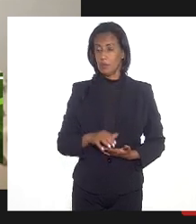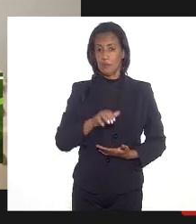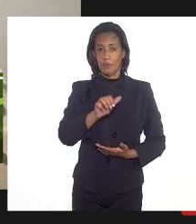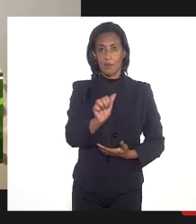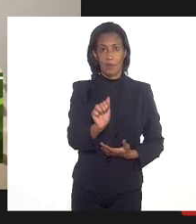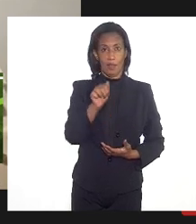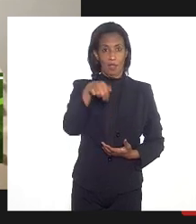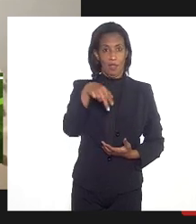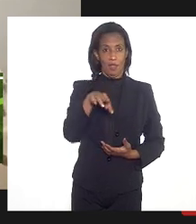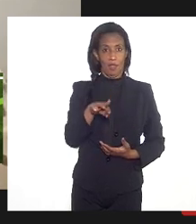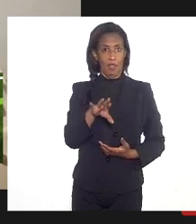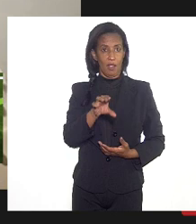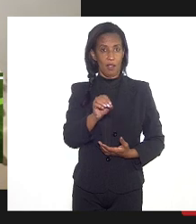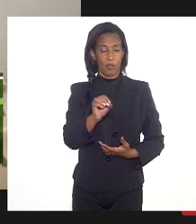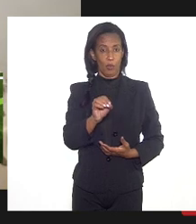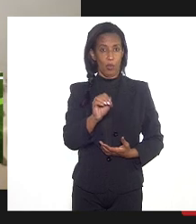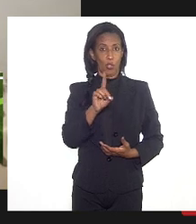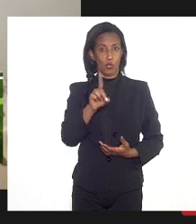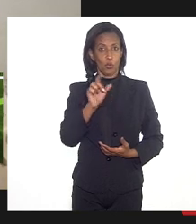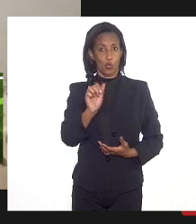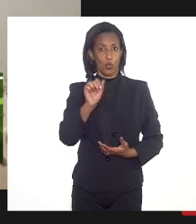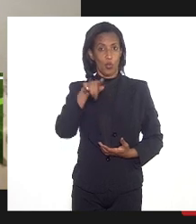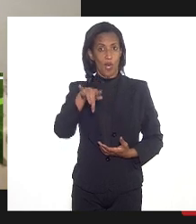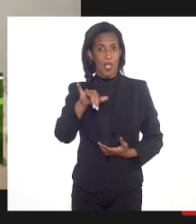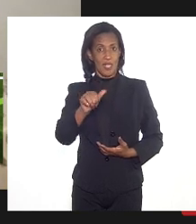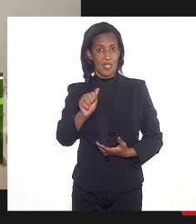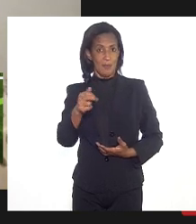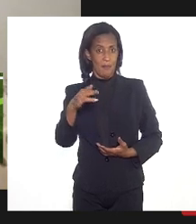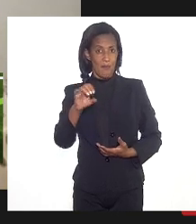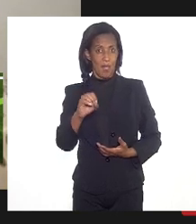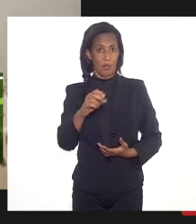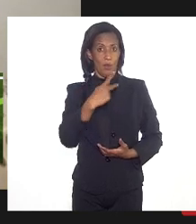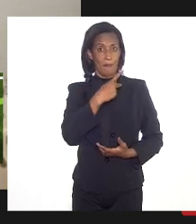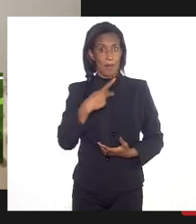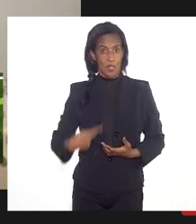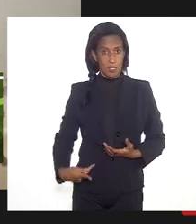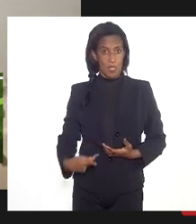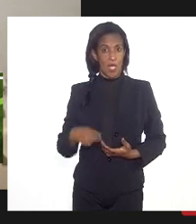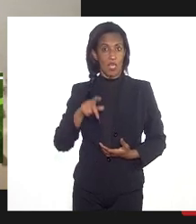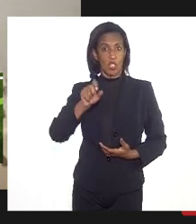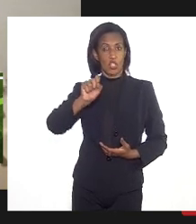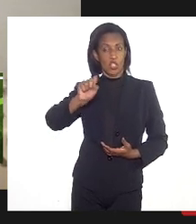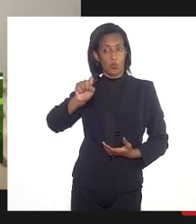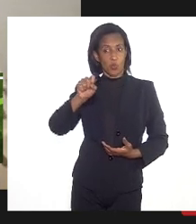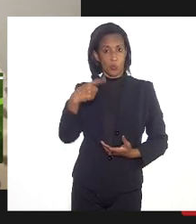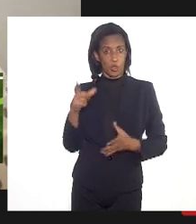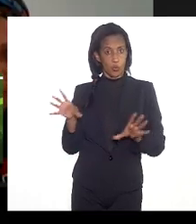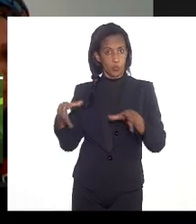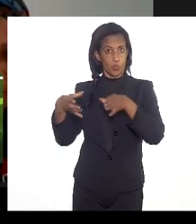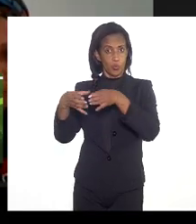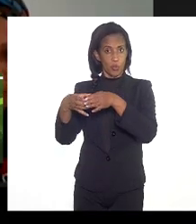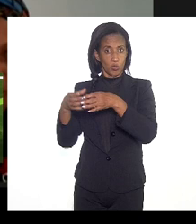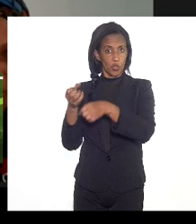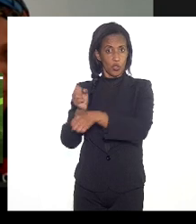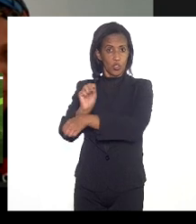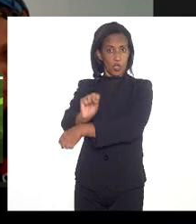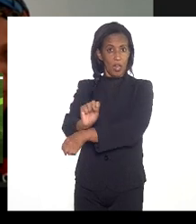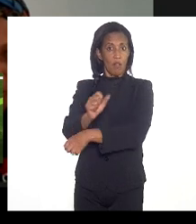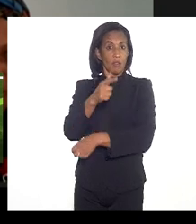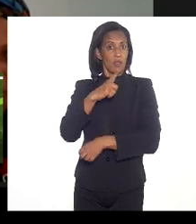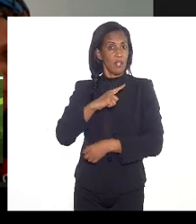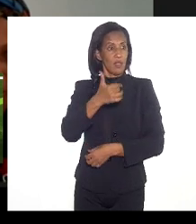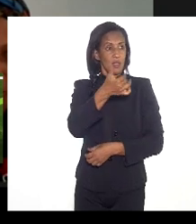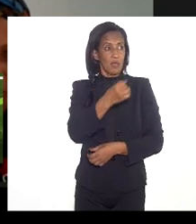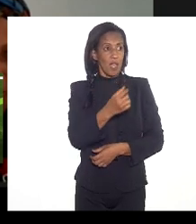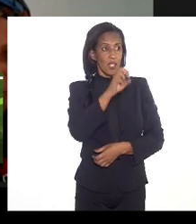Antônio do Nascimento Fernandes, que é presidente do Quilombo São José. O senhor dispõe de 10